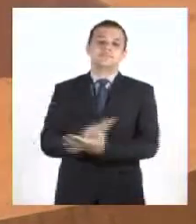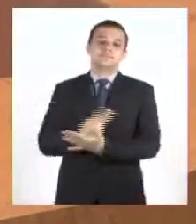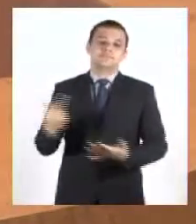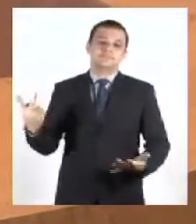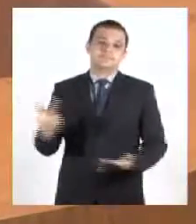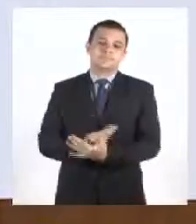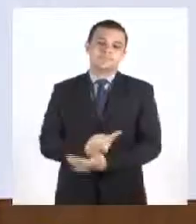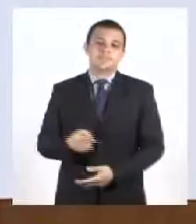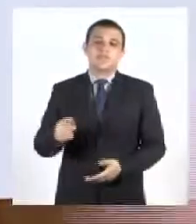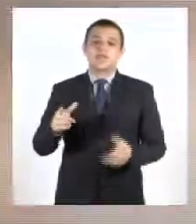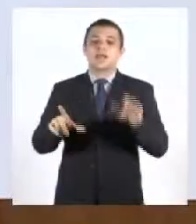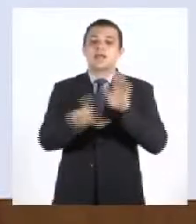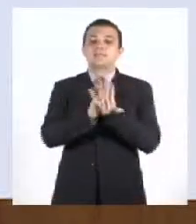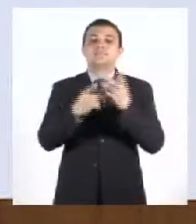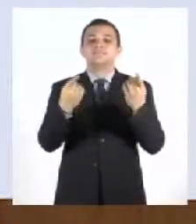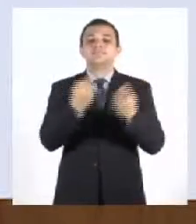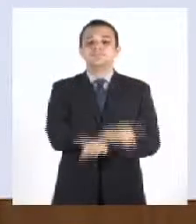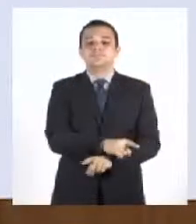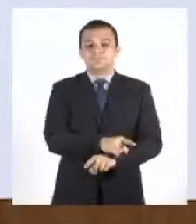é ilegal.